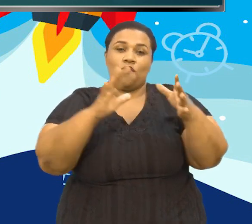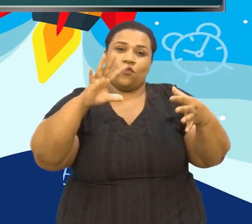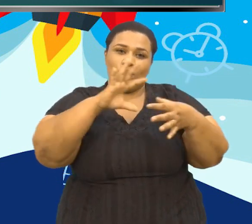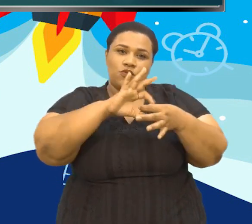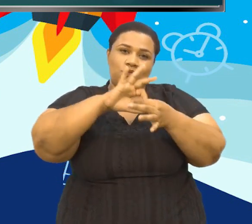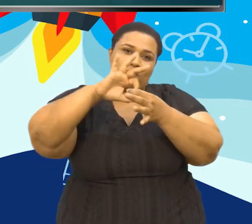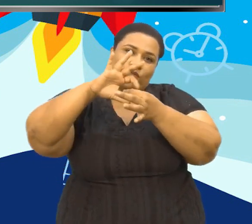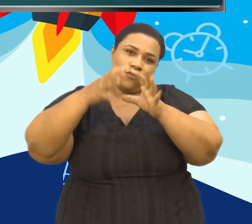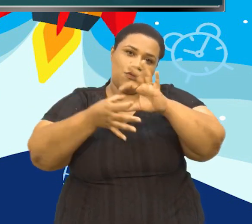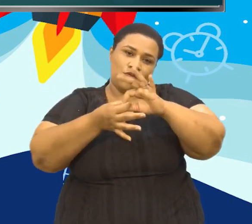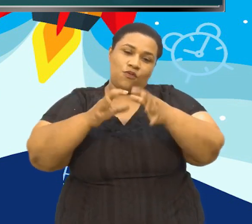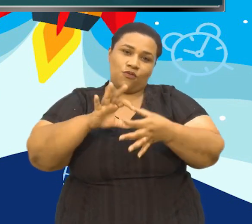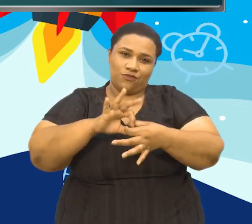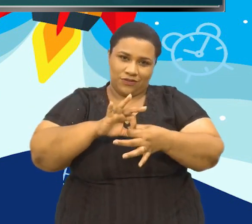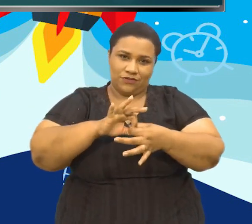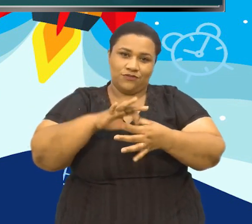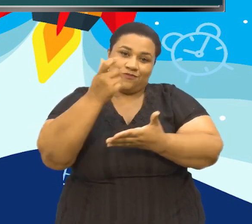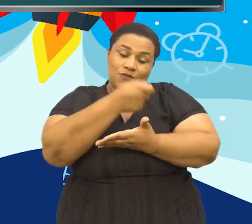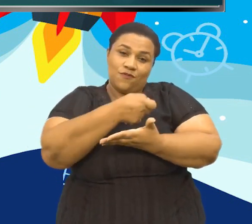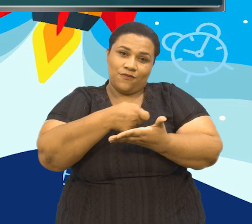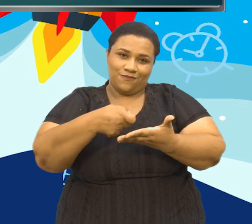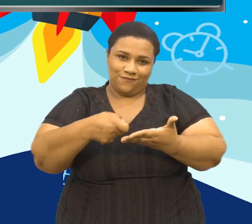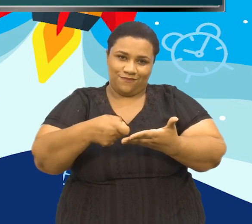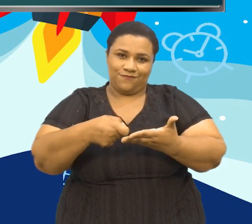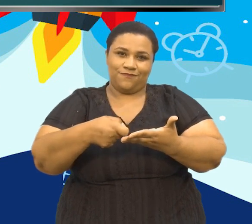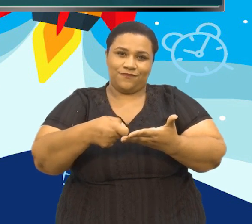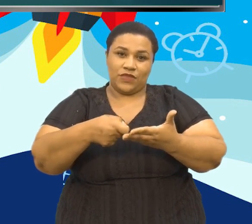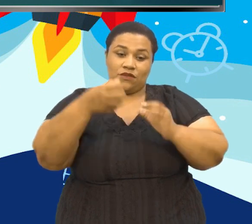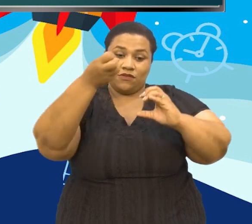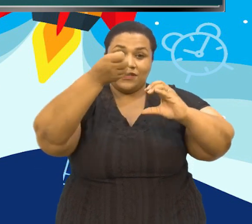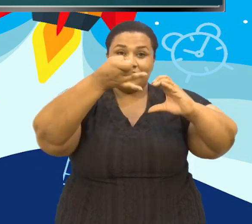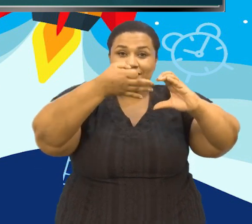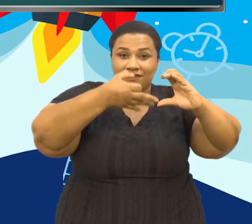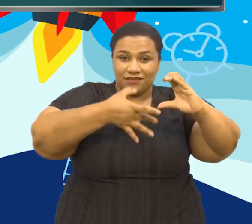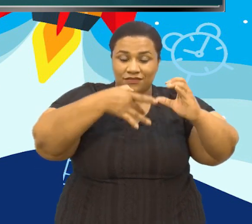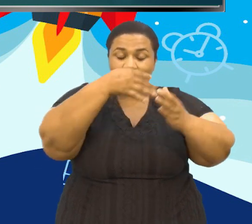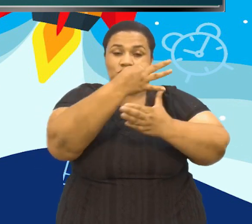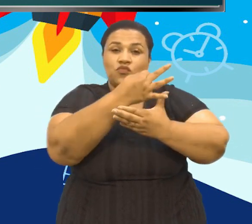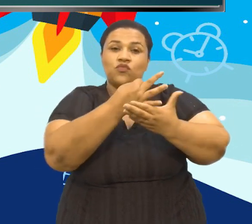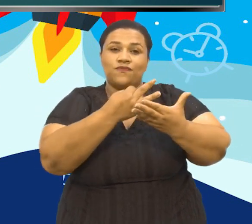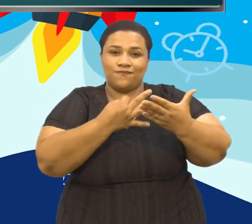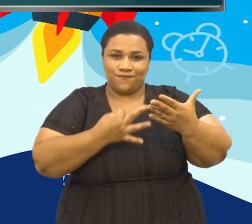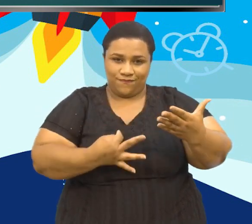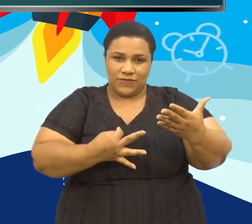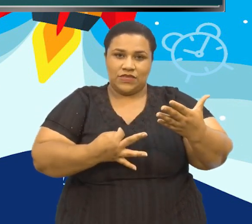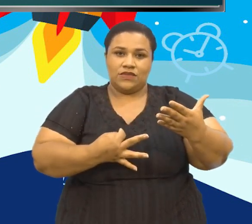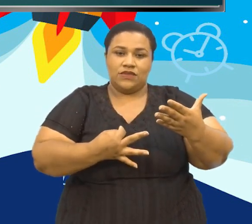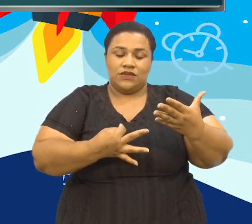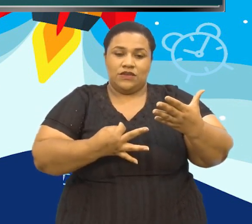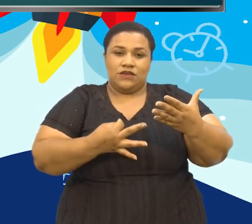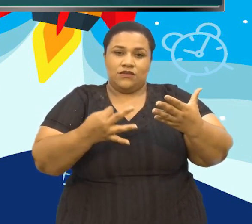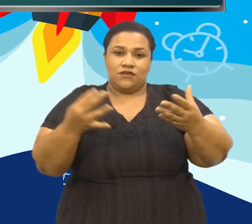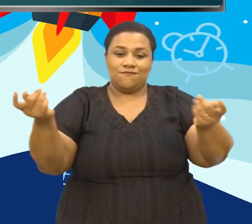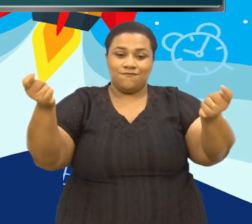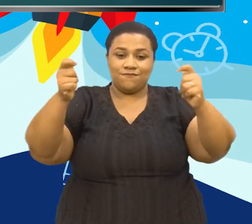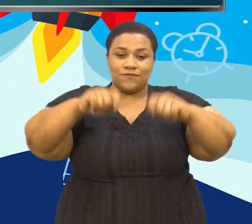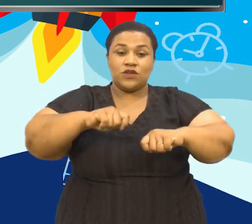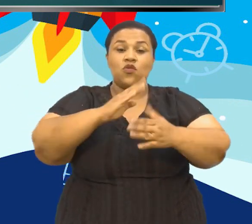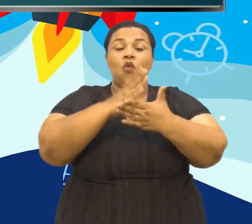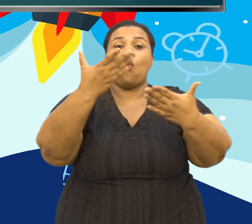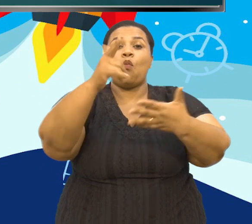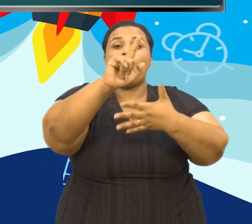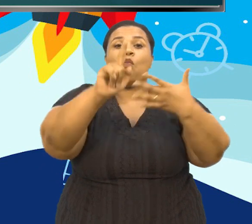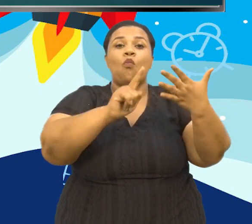no contexto desse texto em que ele foi escrito. São as características do texto que determinam a